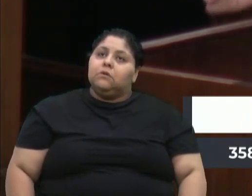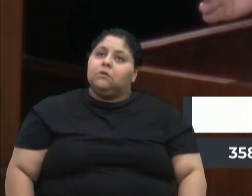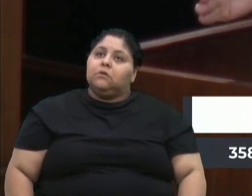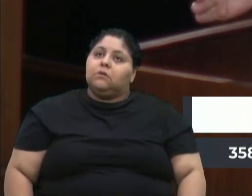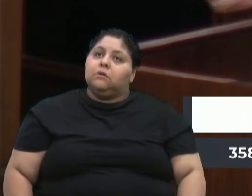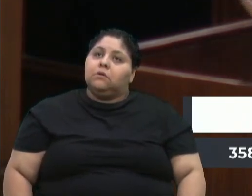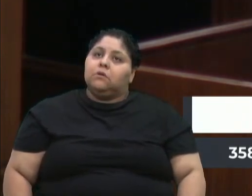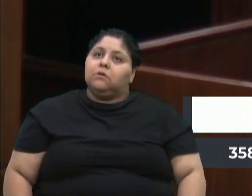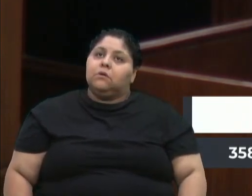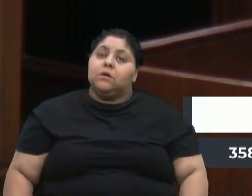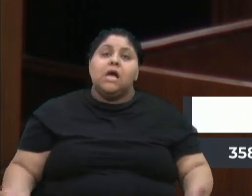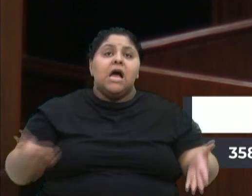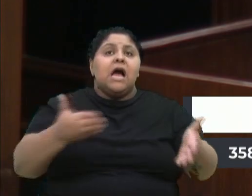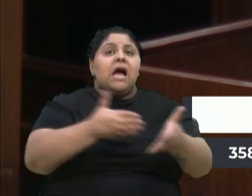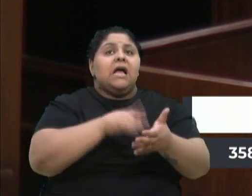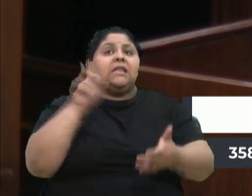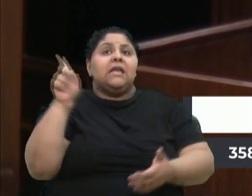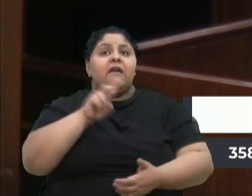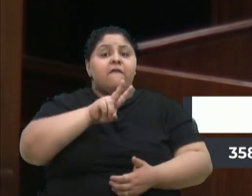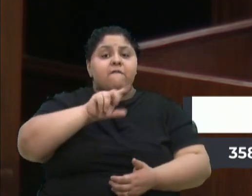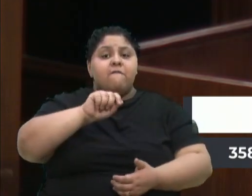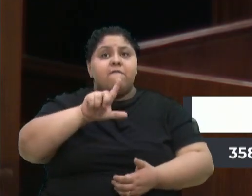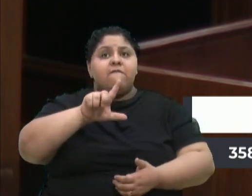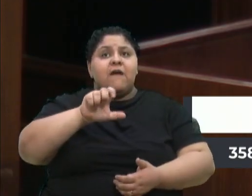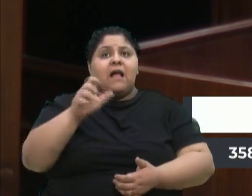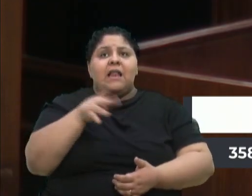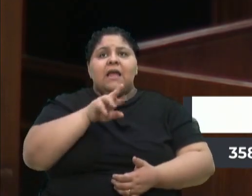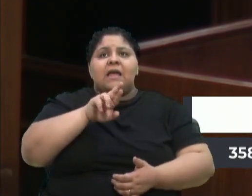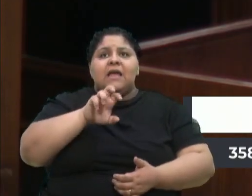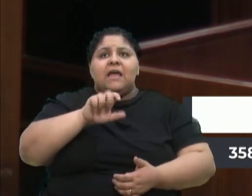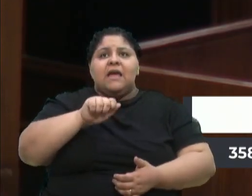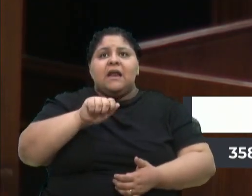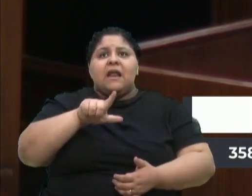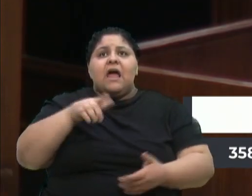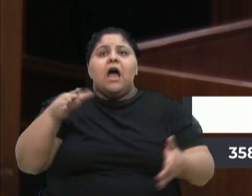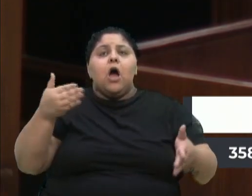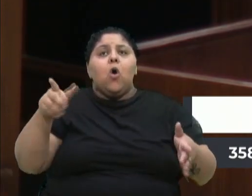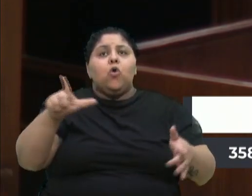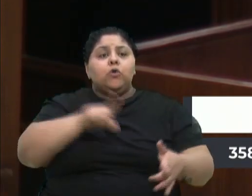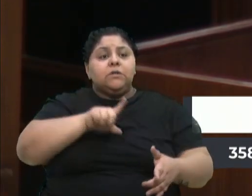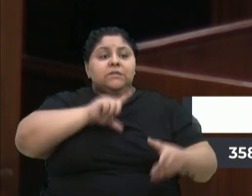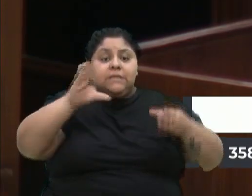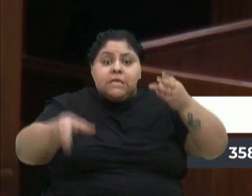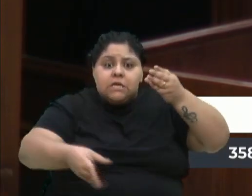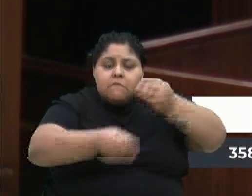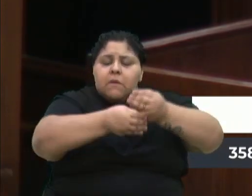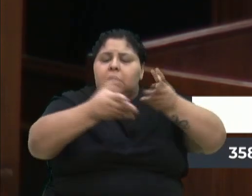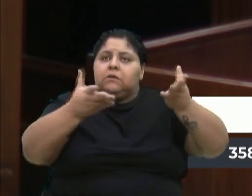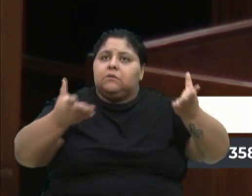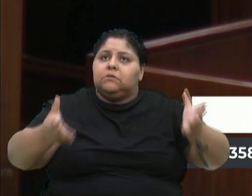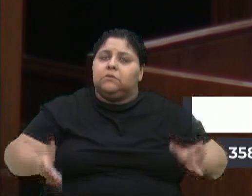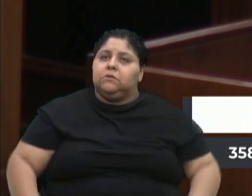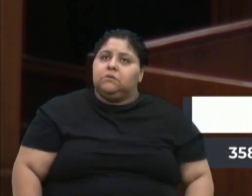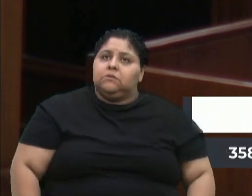Vale Real tem. Recebemos um amigo aqui, vereador Velocino, também o senhor recebeu o vereador Marcelo, do